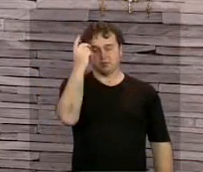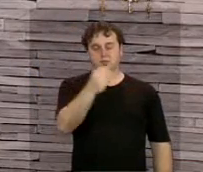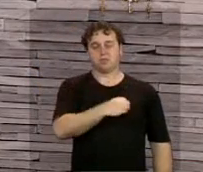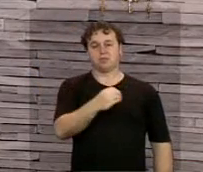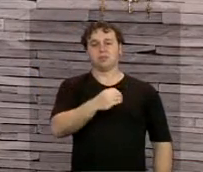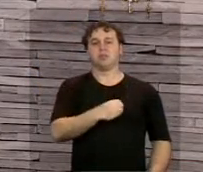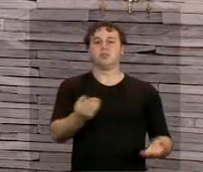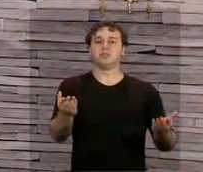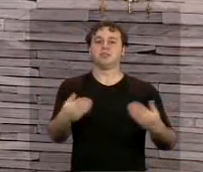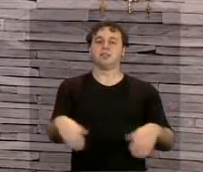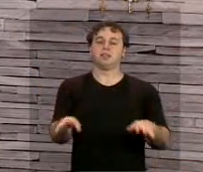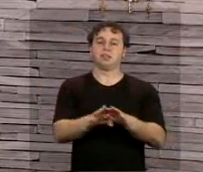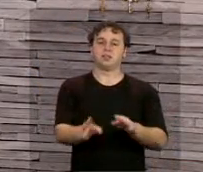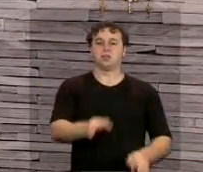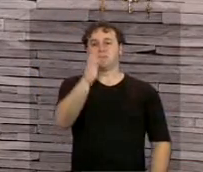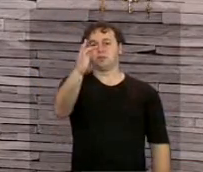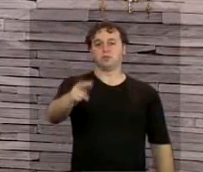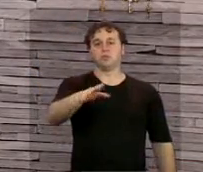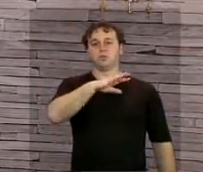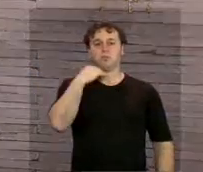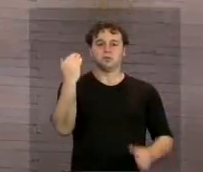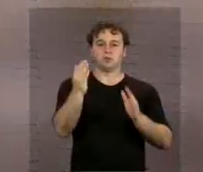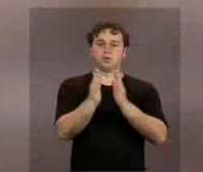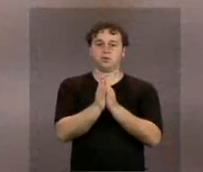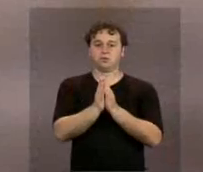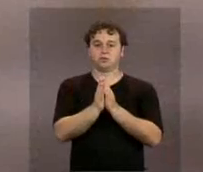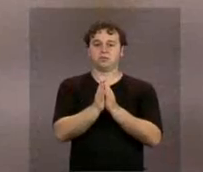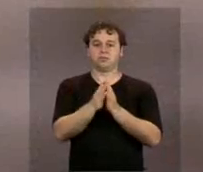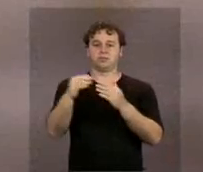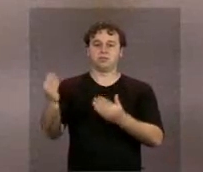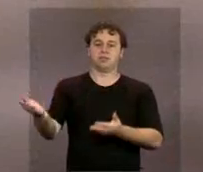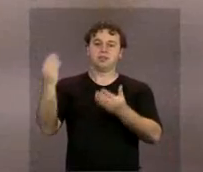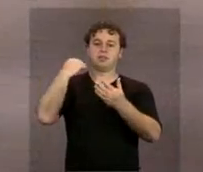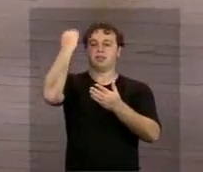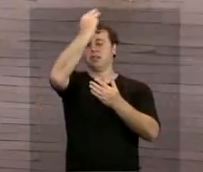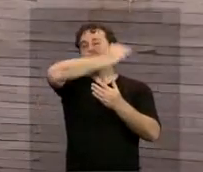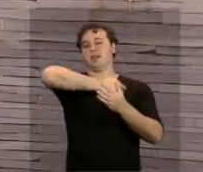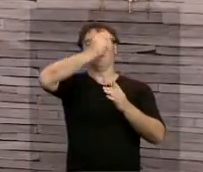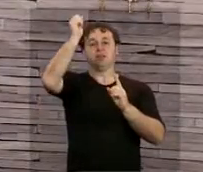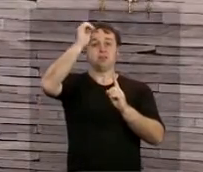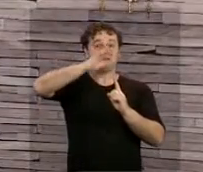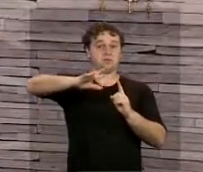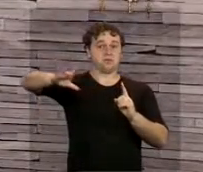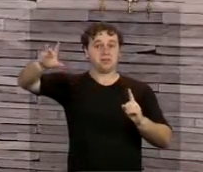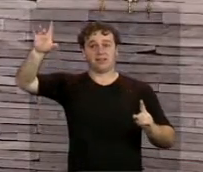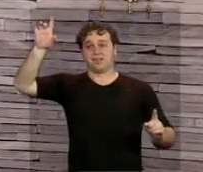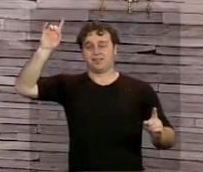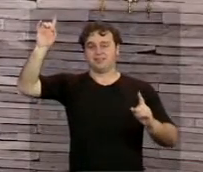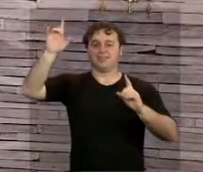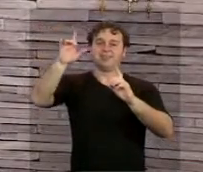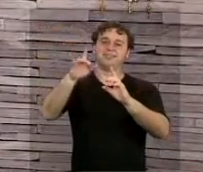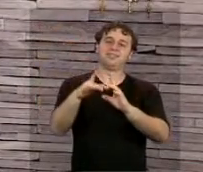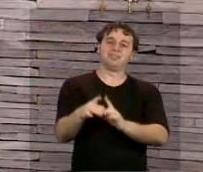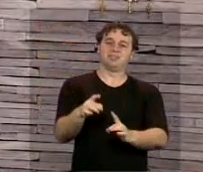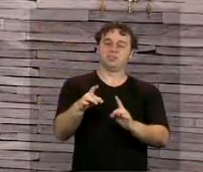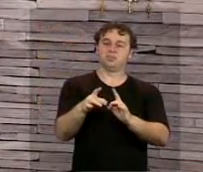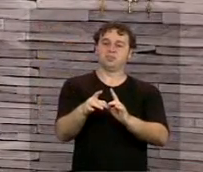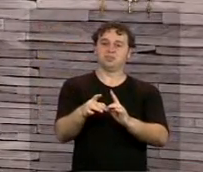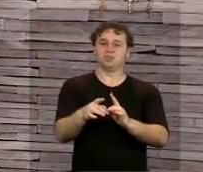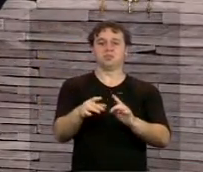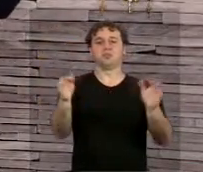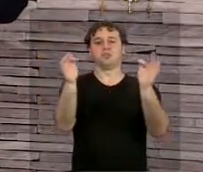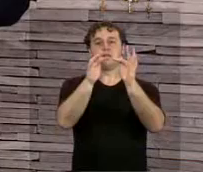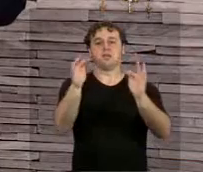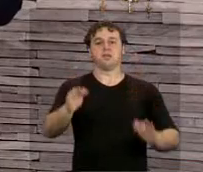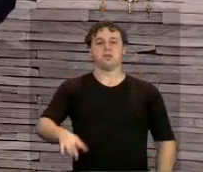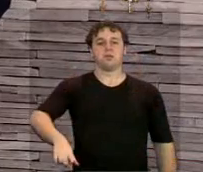por nós, pecadores, agora e na hora de nossa morte. Amém. Isso, Elisângela, vamos continuar. Ave Maria, cheia